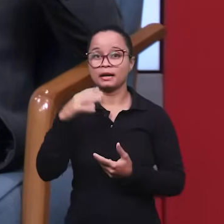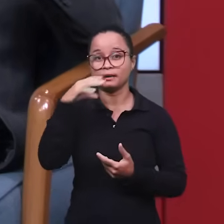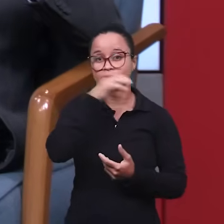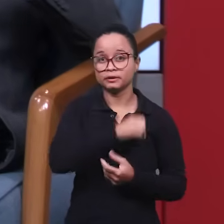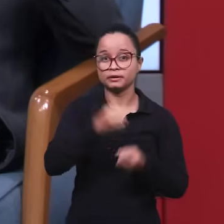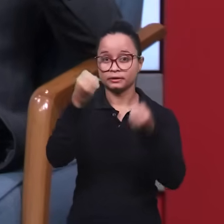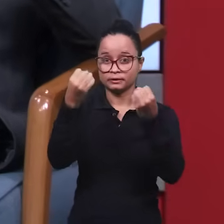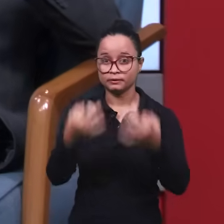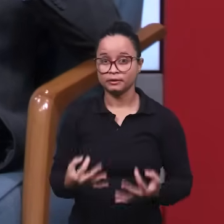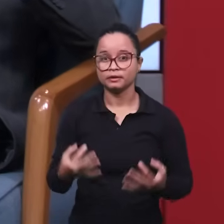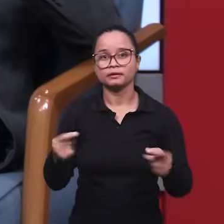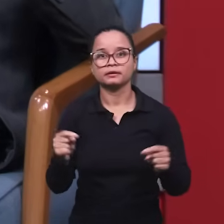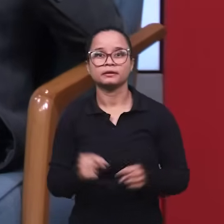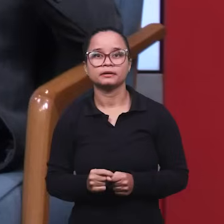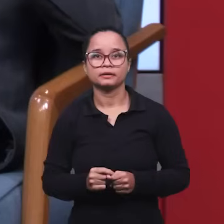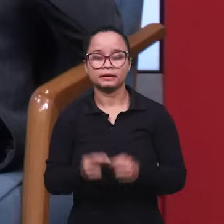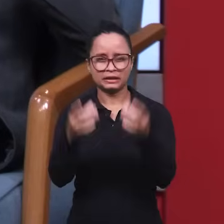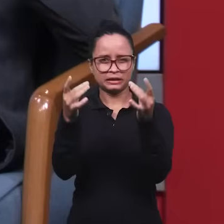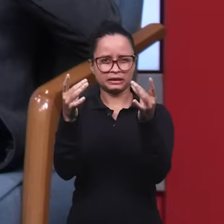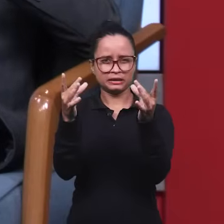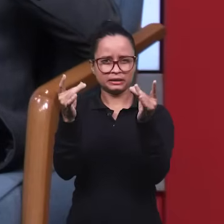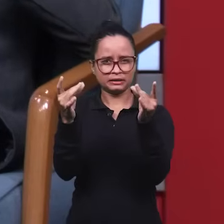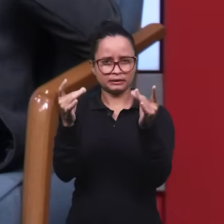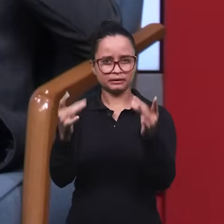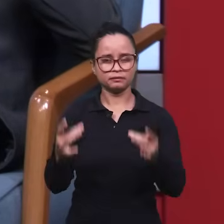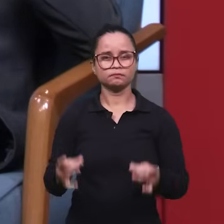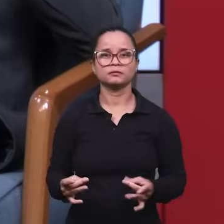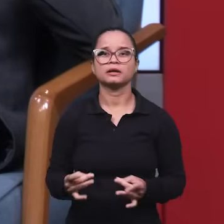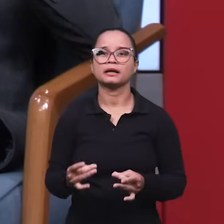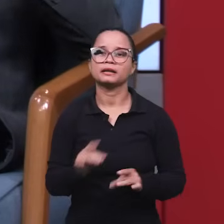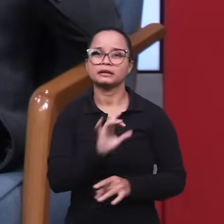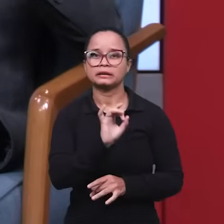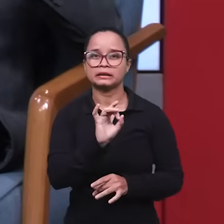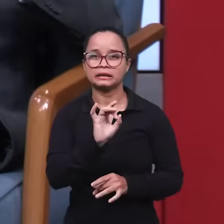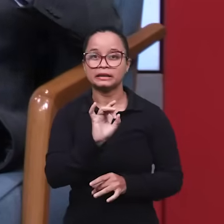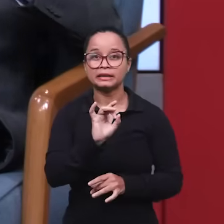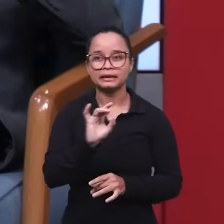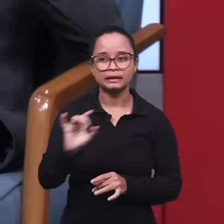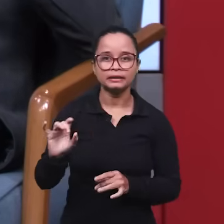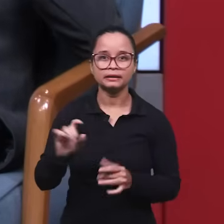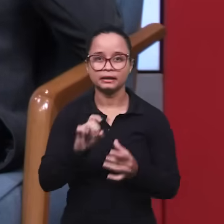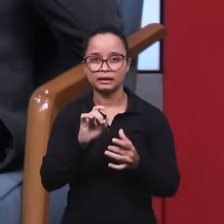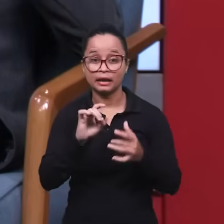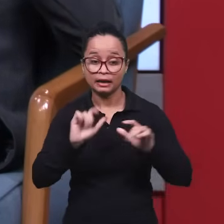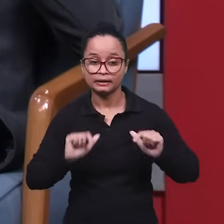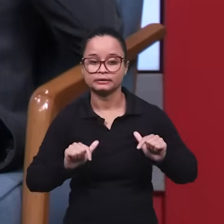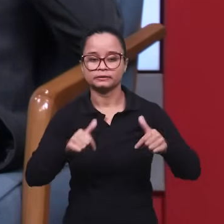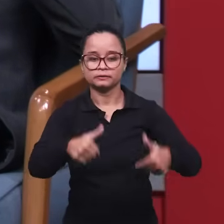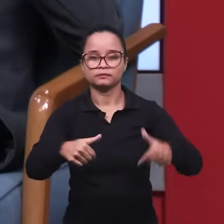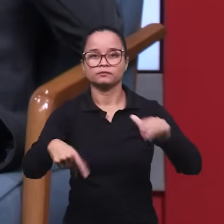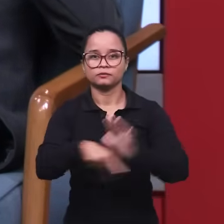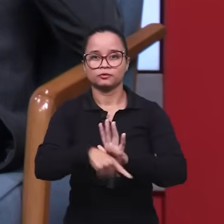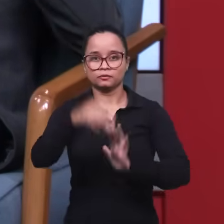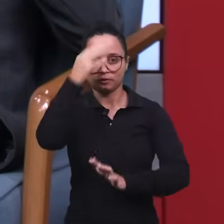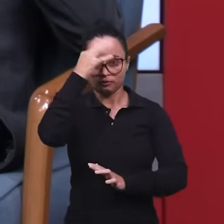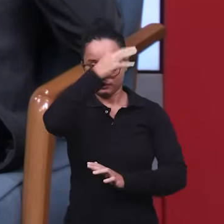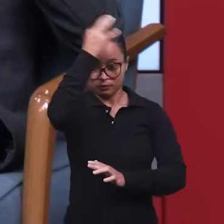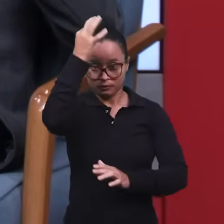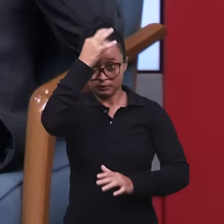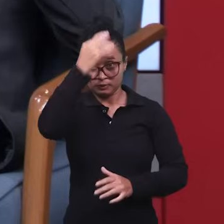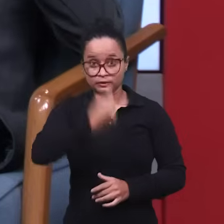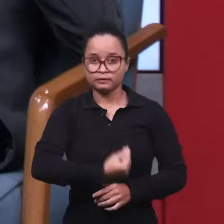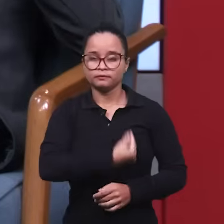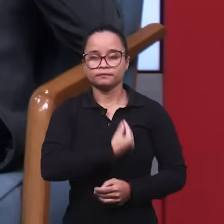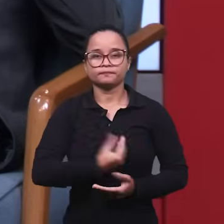que ele fala e detalha sobre cada forma de operação do Espírito Santo na vida